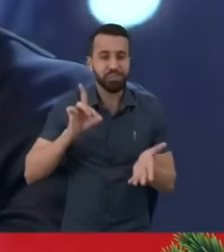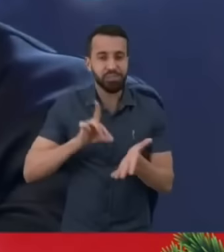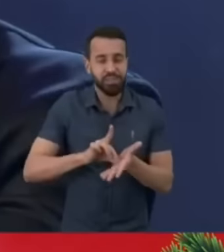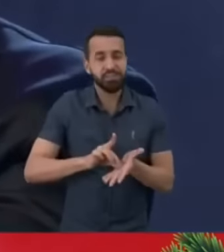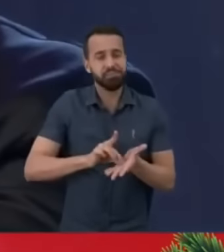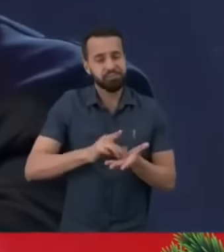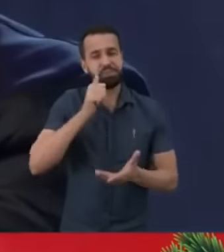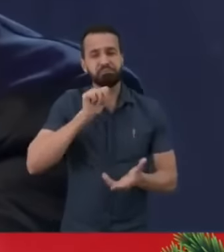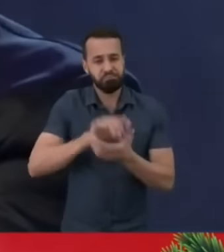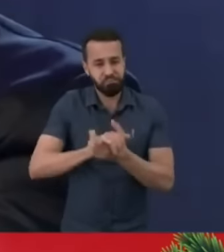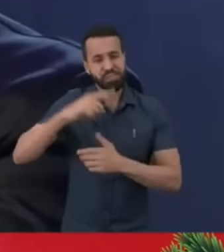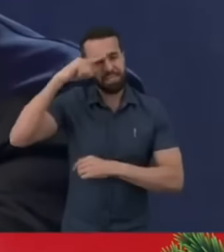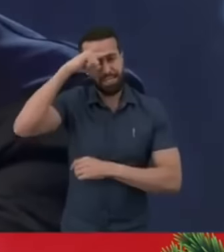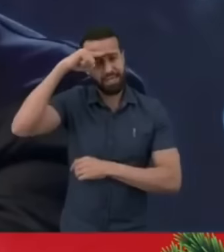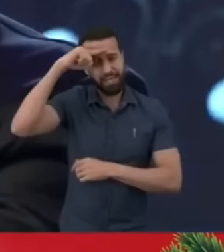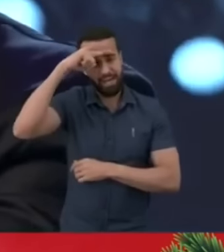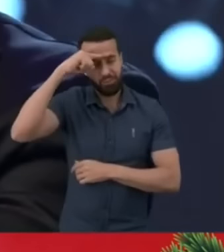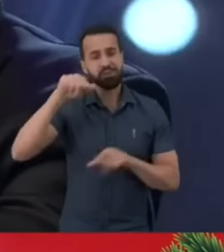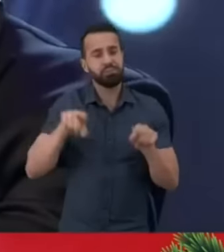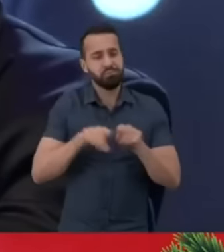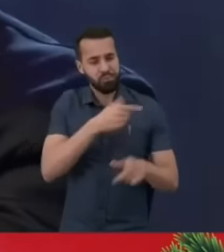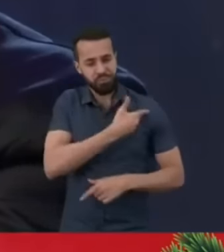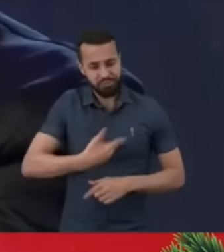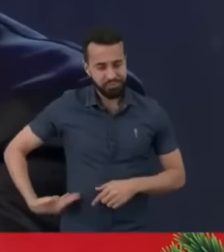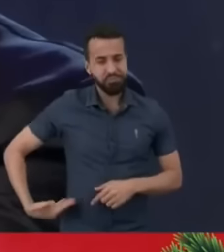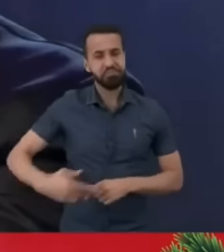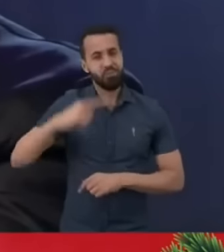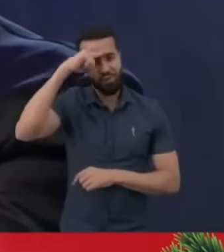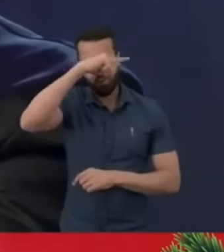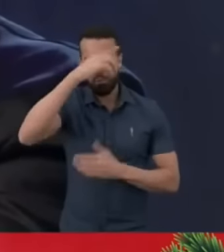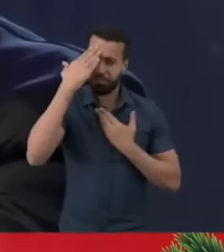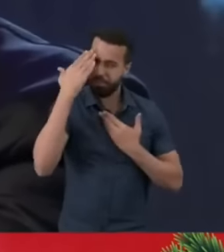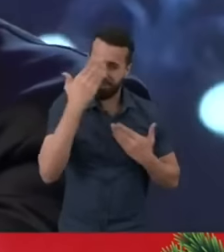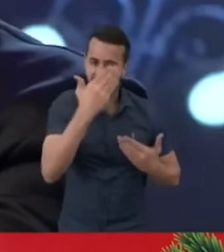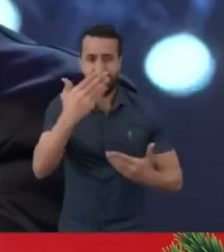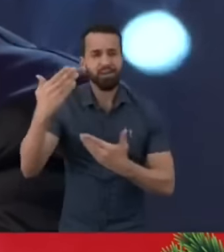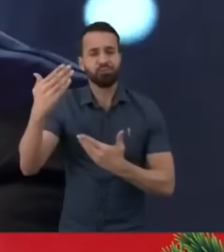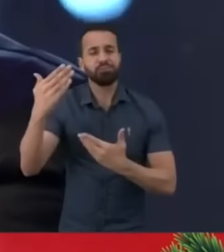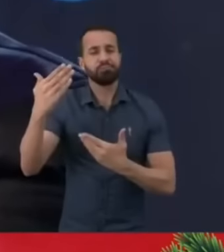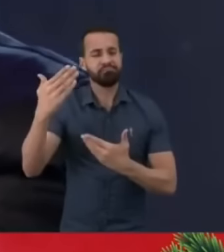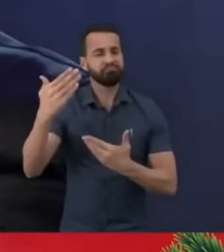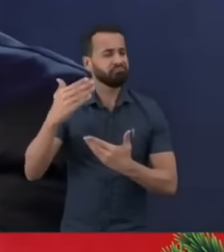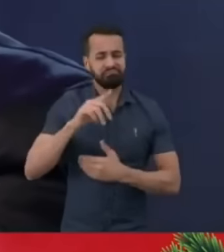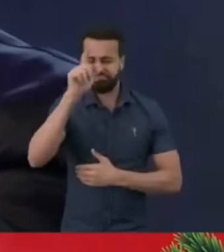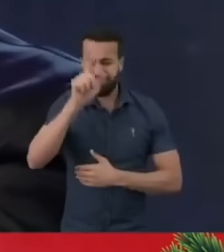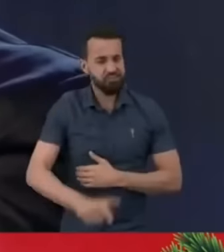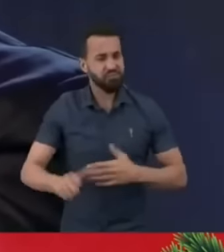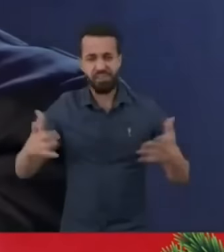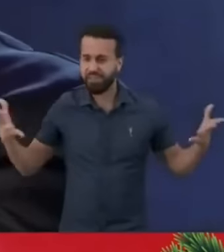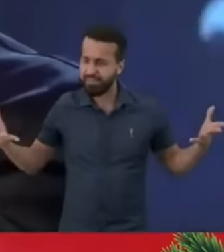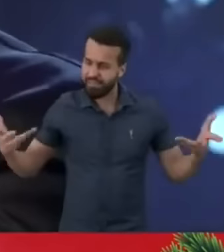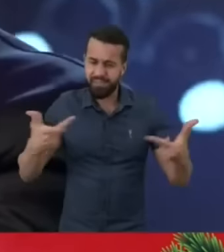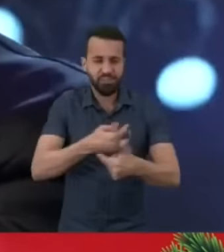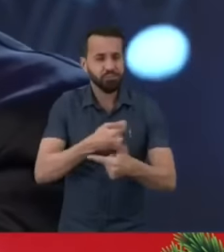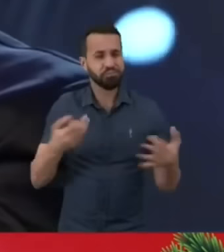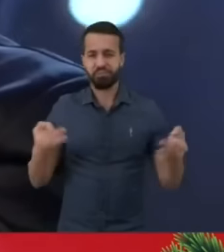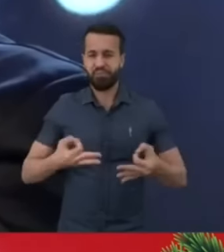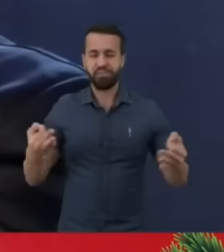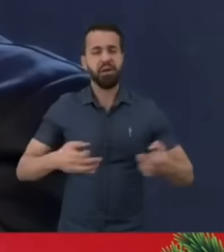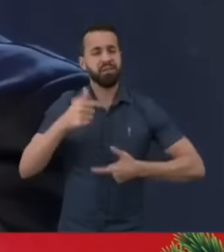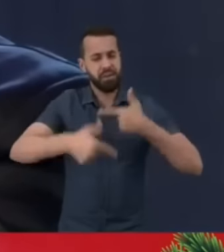mais uma vez. Nosso governador de Goiás. Esse cara fantástico, maravilhoso, que faz um